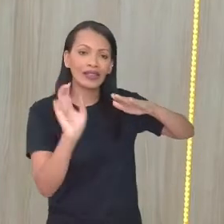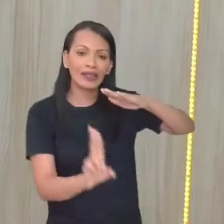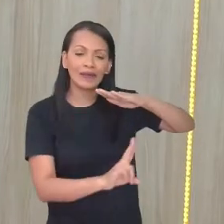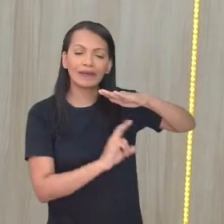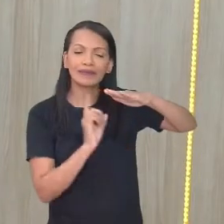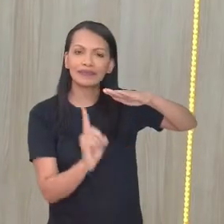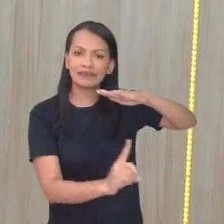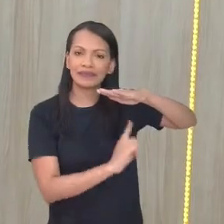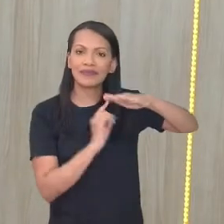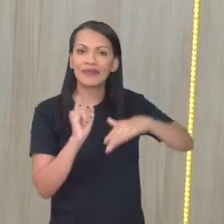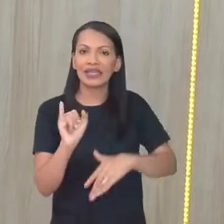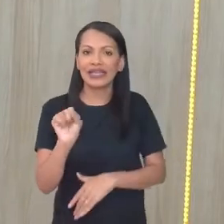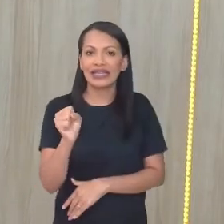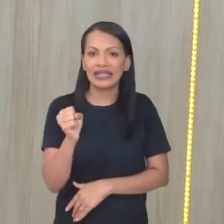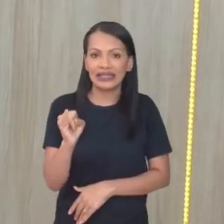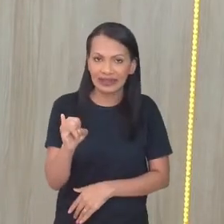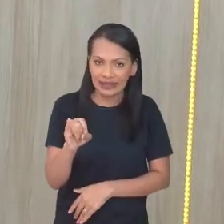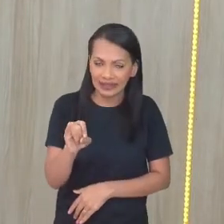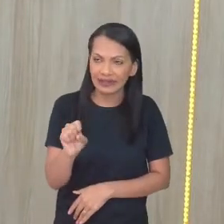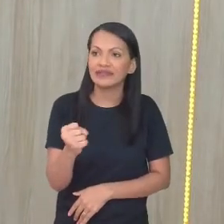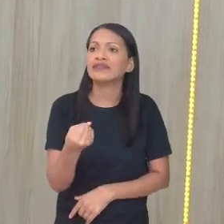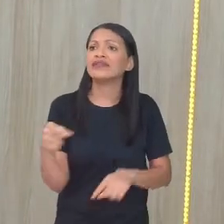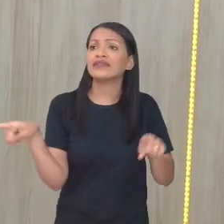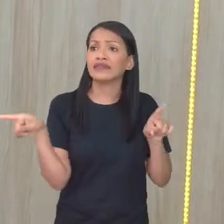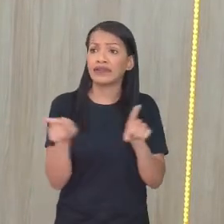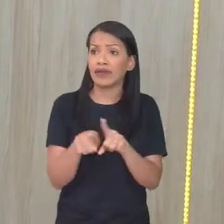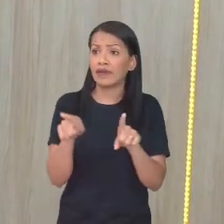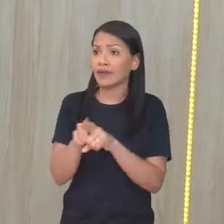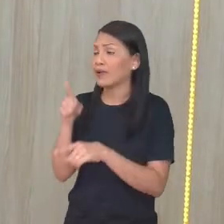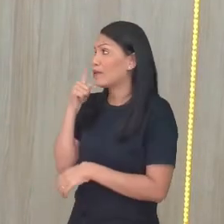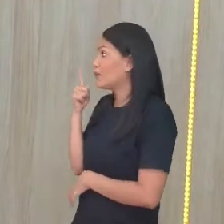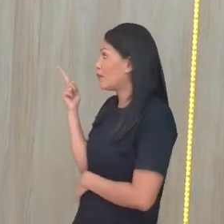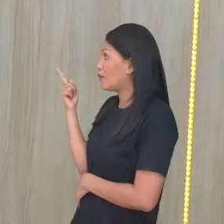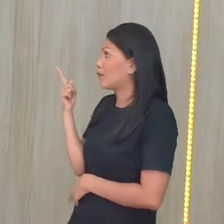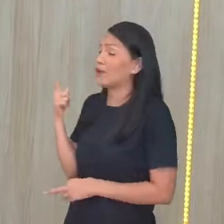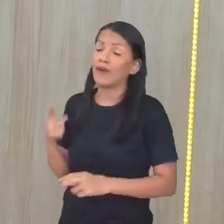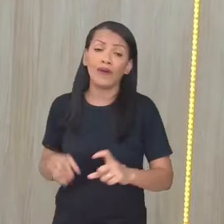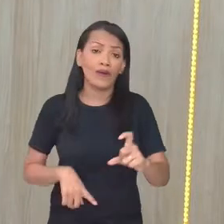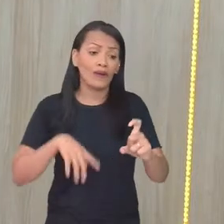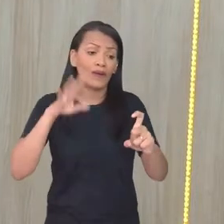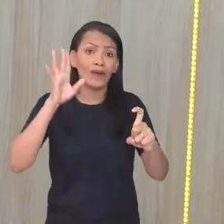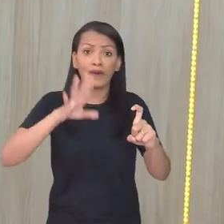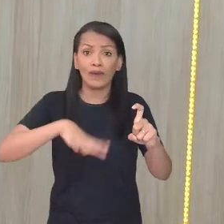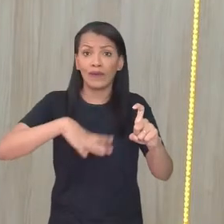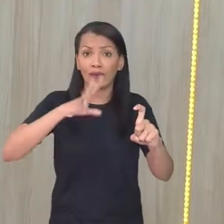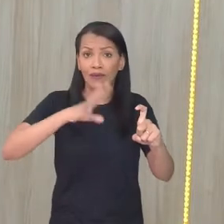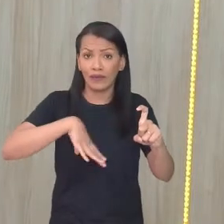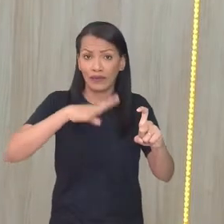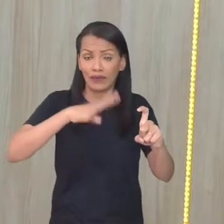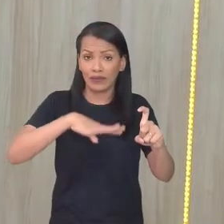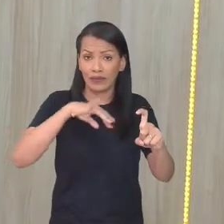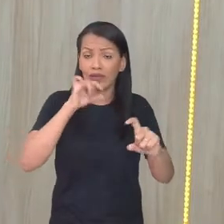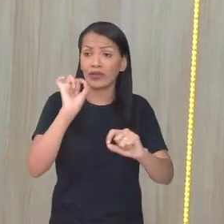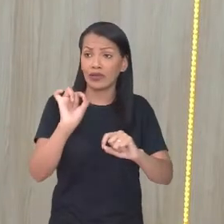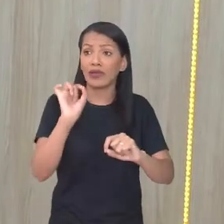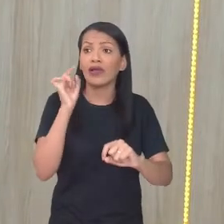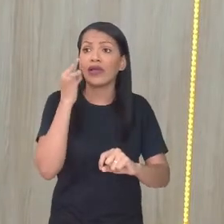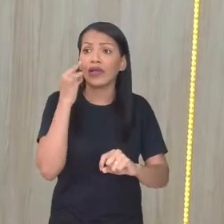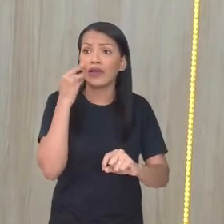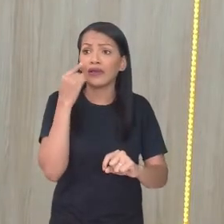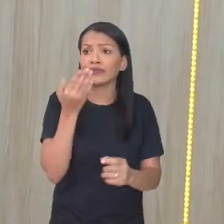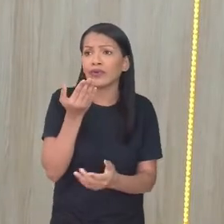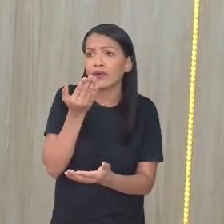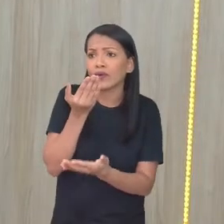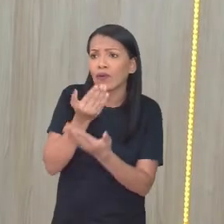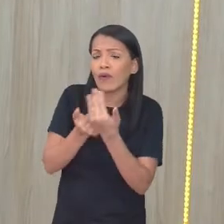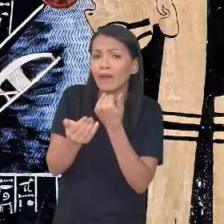Ísis. E aqui a gente tem um dos mitos, né, onde uma grande divindade aqui, ela se alimentando